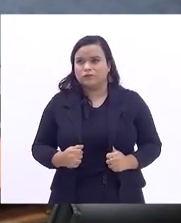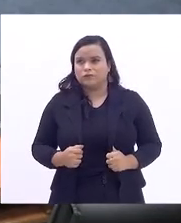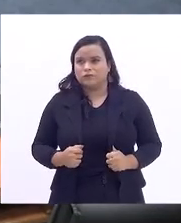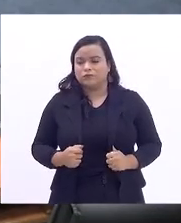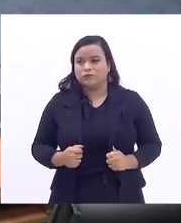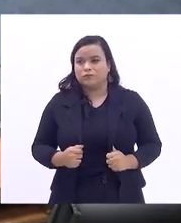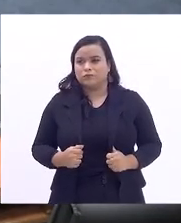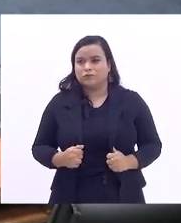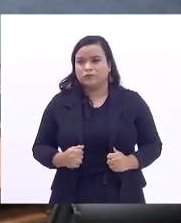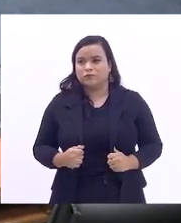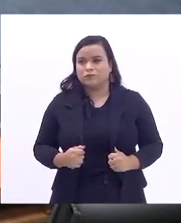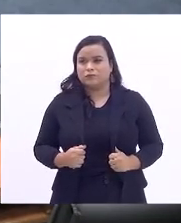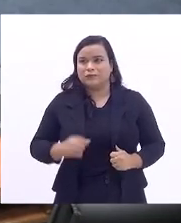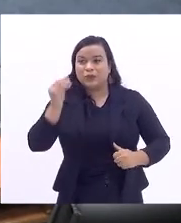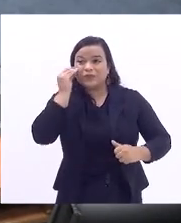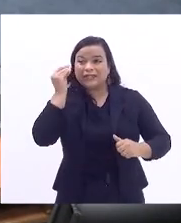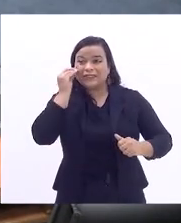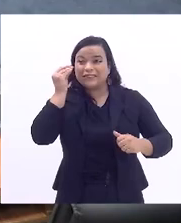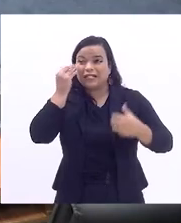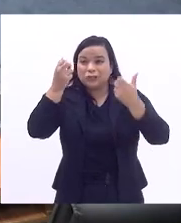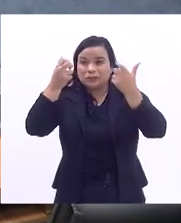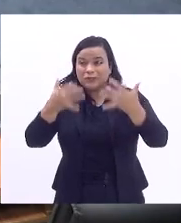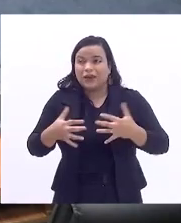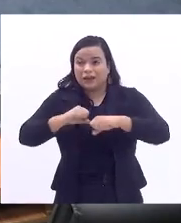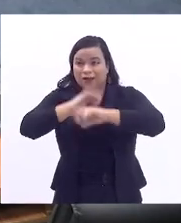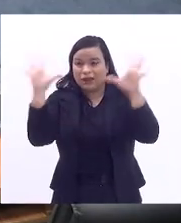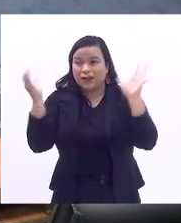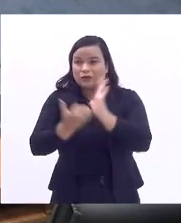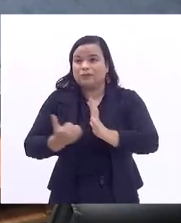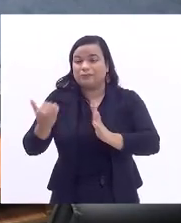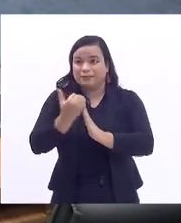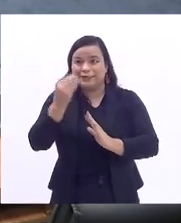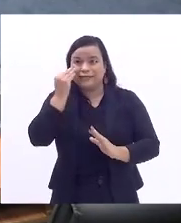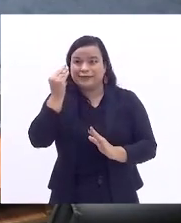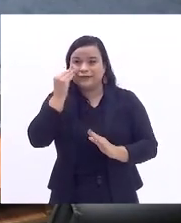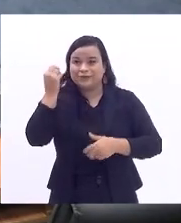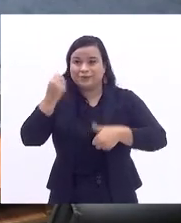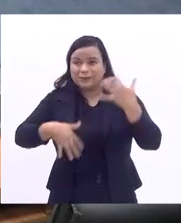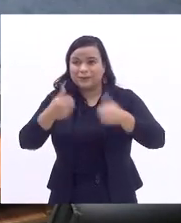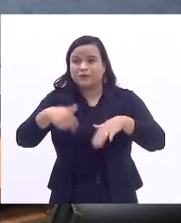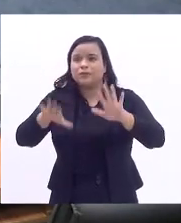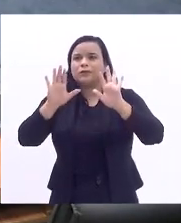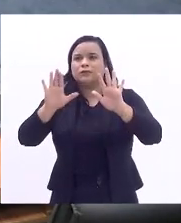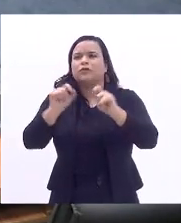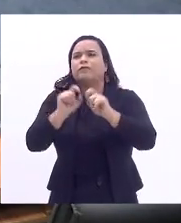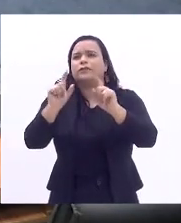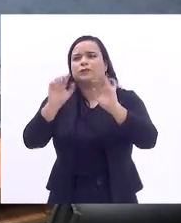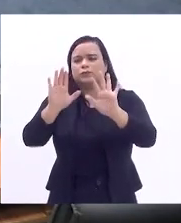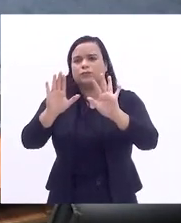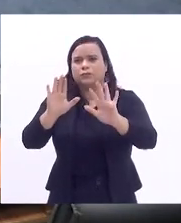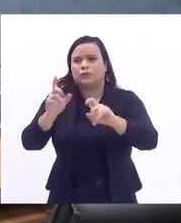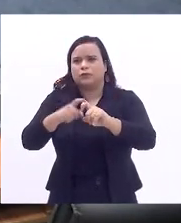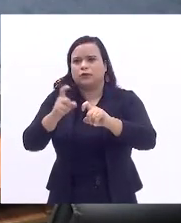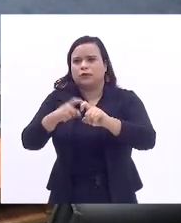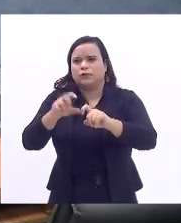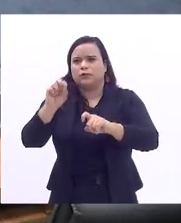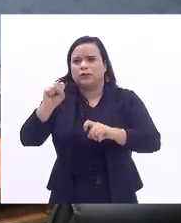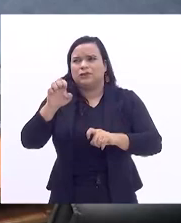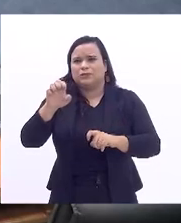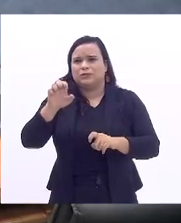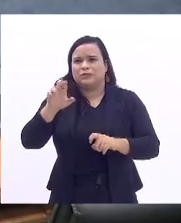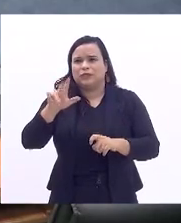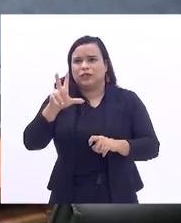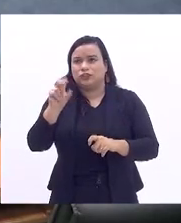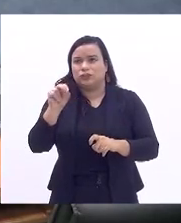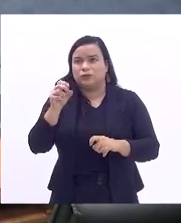e deixa eu tentar ser mais didático aqui seu presidente hoje eu vou fazer o seguinte Deputado Sérgio projeto sai hoje e